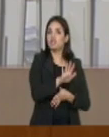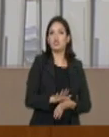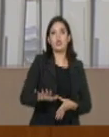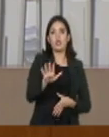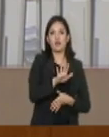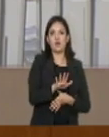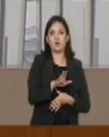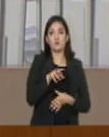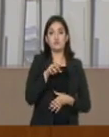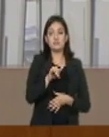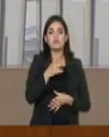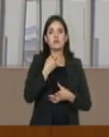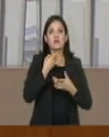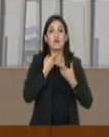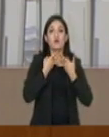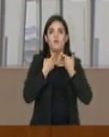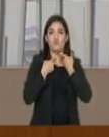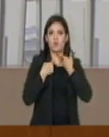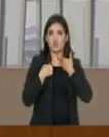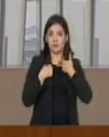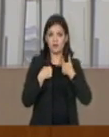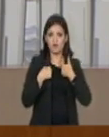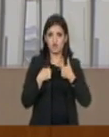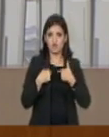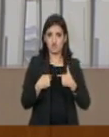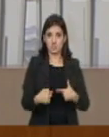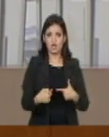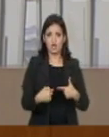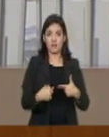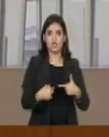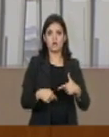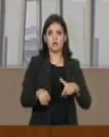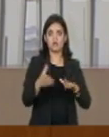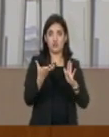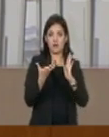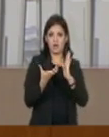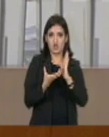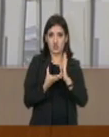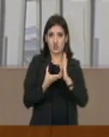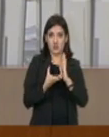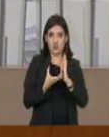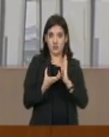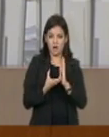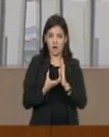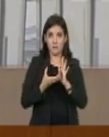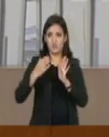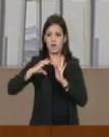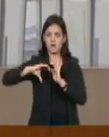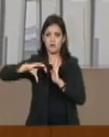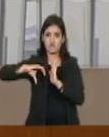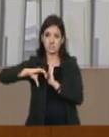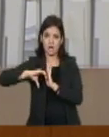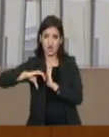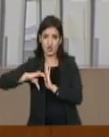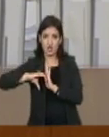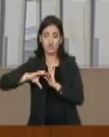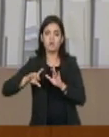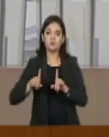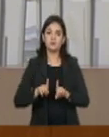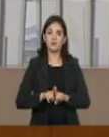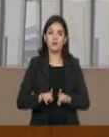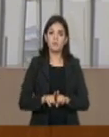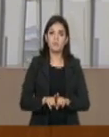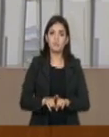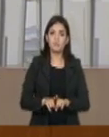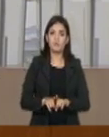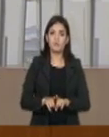a vontade do parlamento, da Câmara dos Deputados e do Senado da República